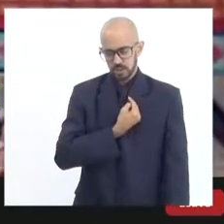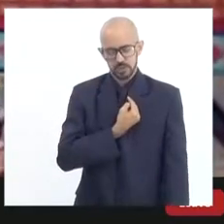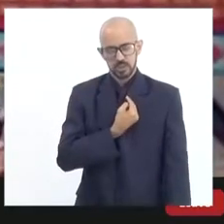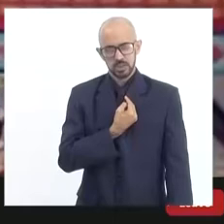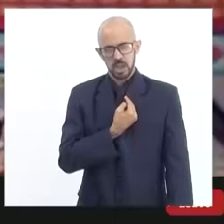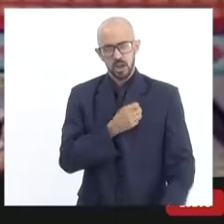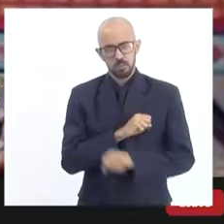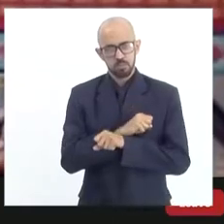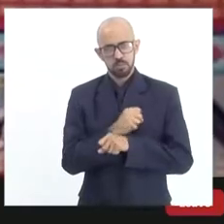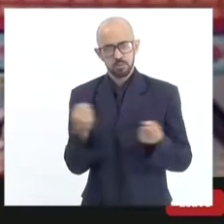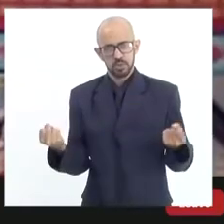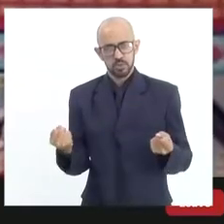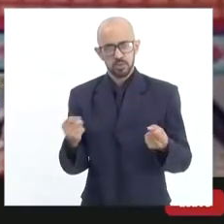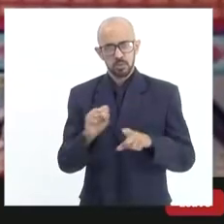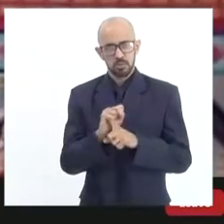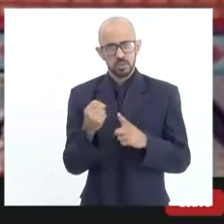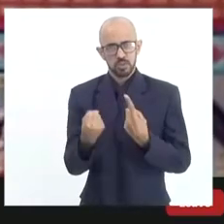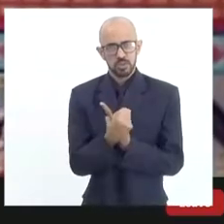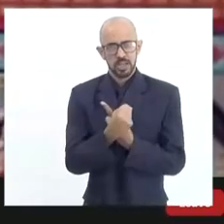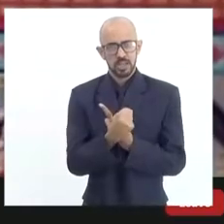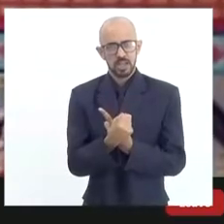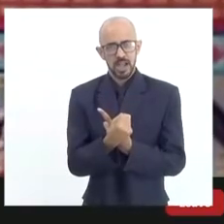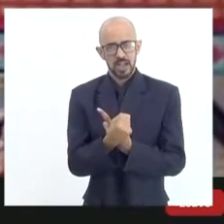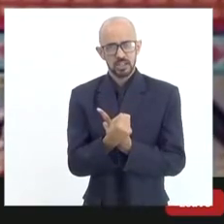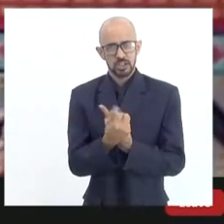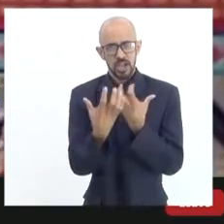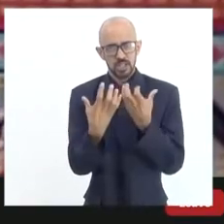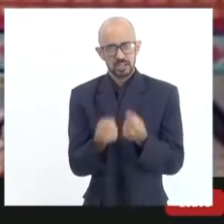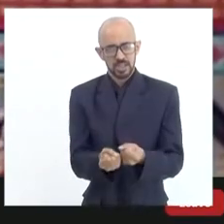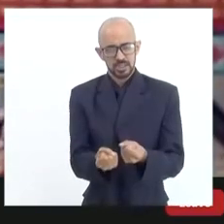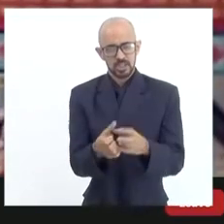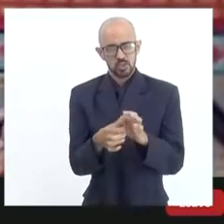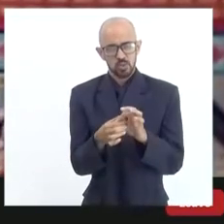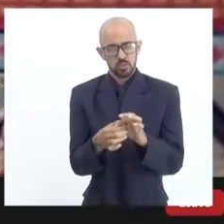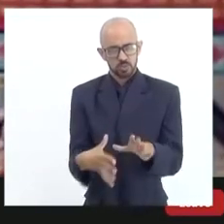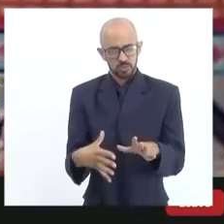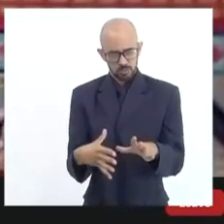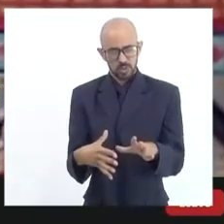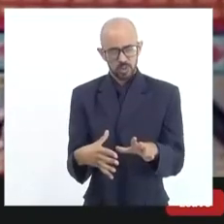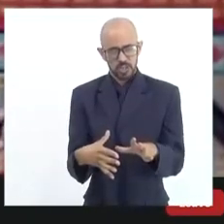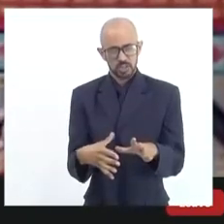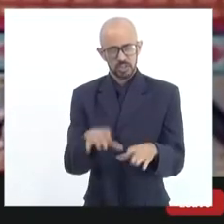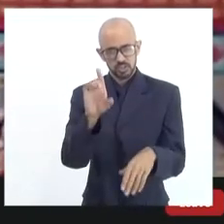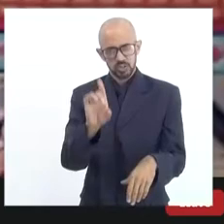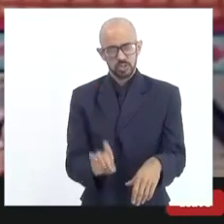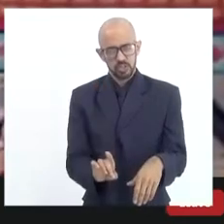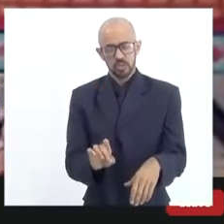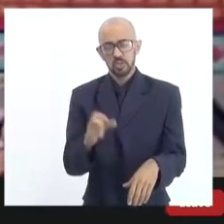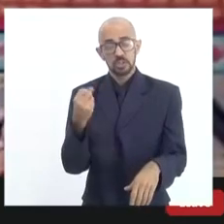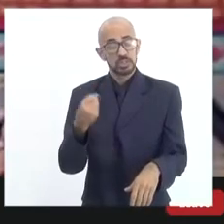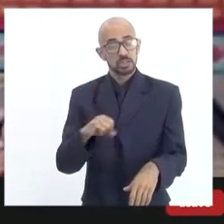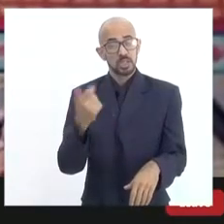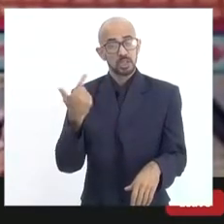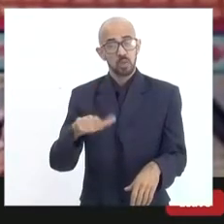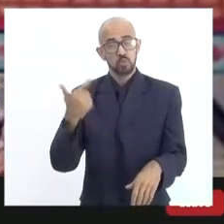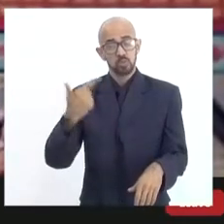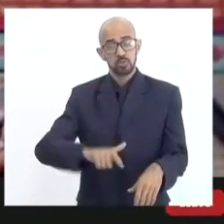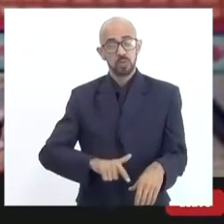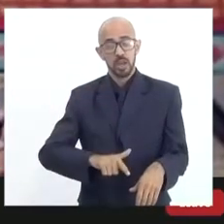sociedade se considere, de fato, democrática e de direitos sem a estética negra